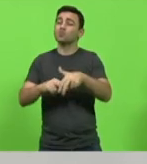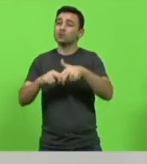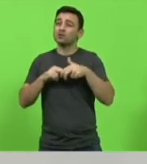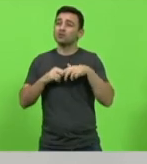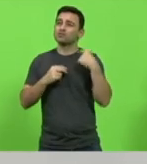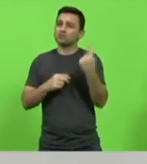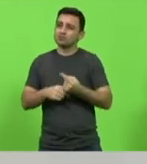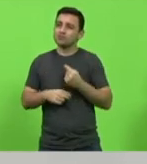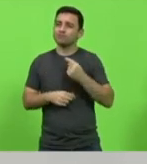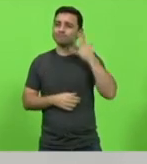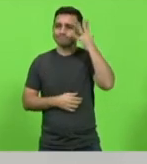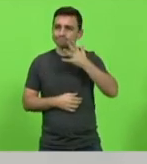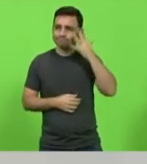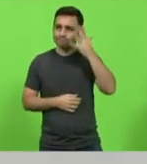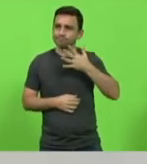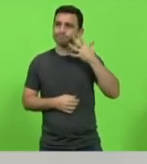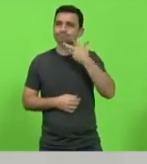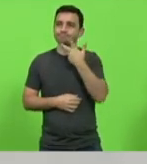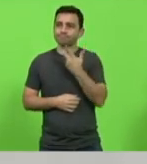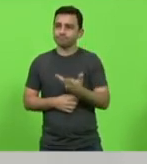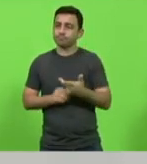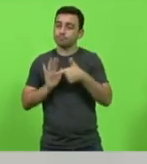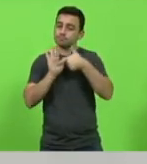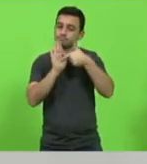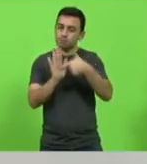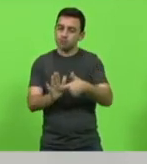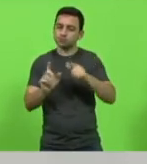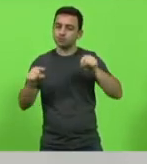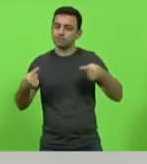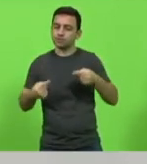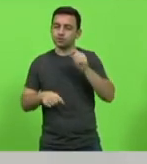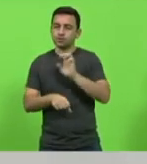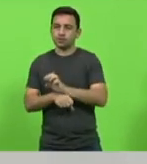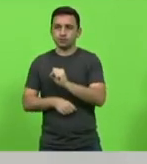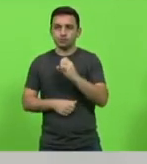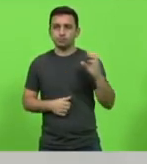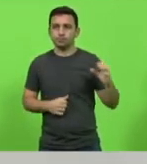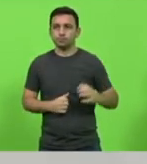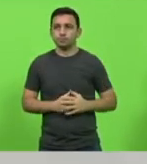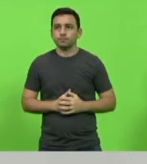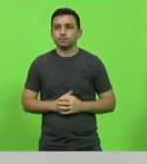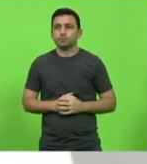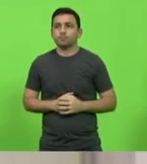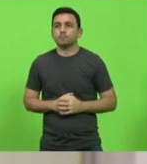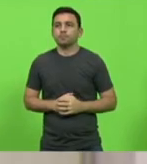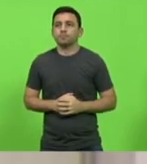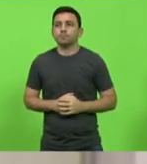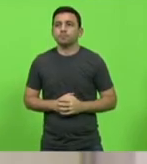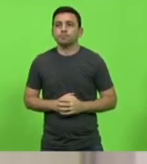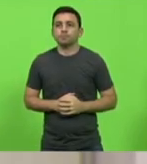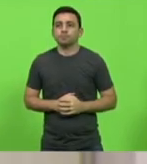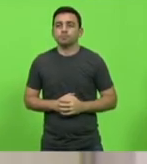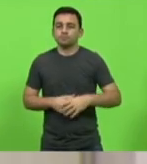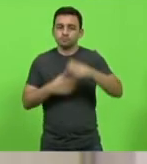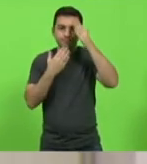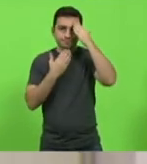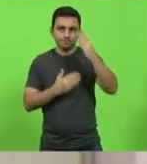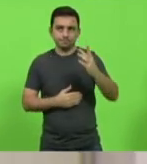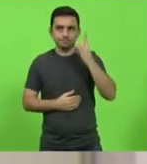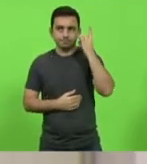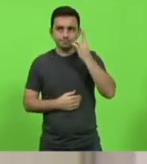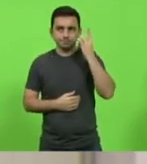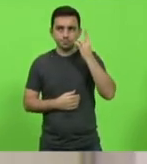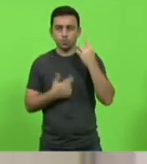fala essa manifestação apontando os desafios do estado muito obrigado Presidente obrigar o deputada